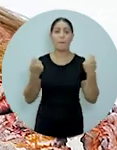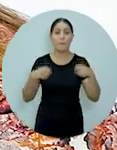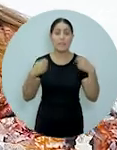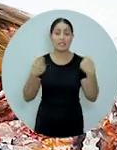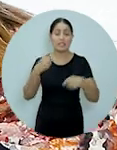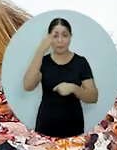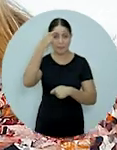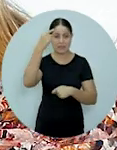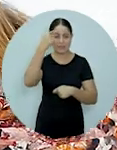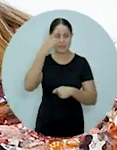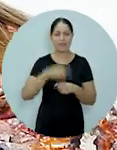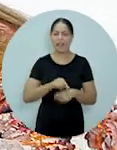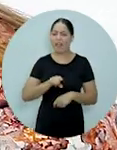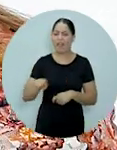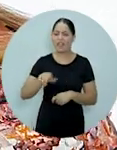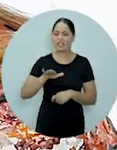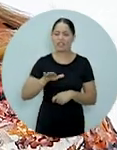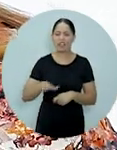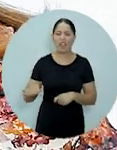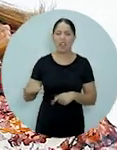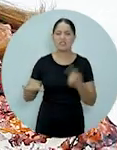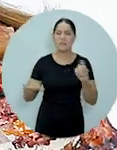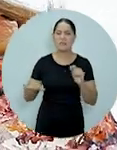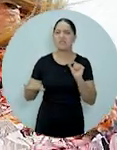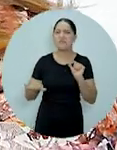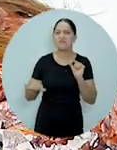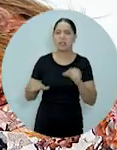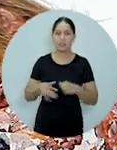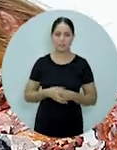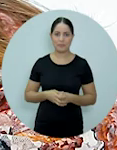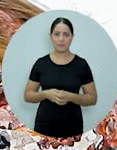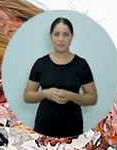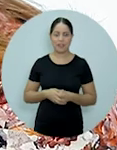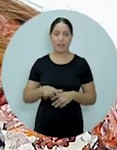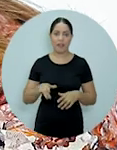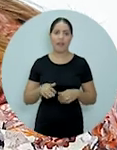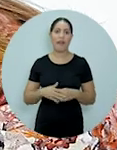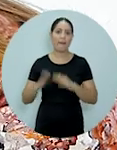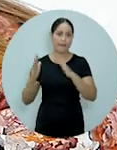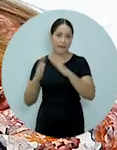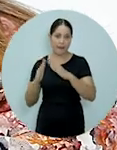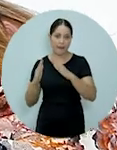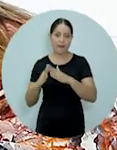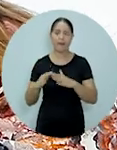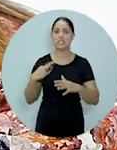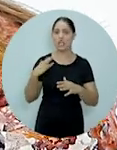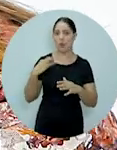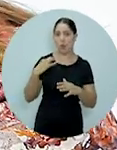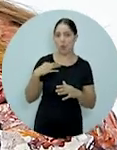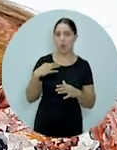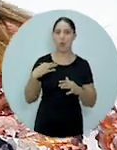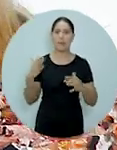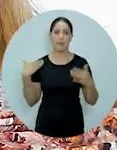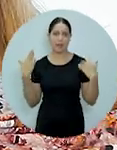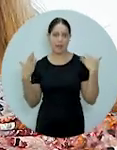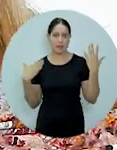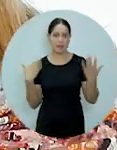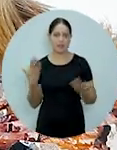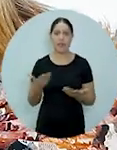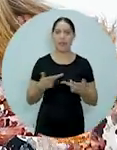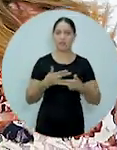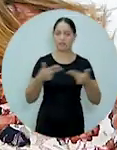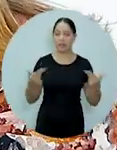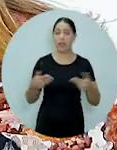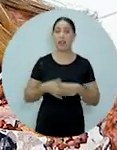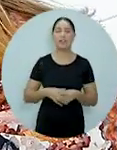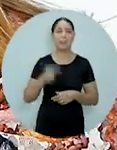que primeiro pensar na necessidade dessa criança, desse adolescente. Qual é a necessidade? A vestimenta, moradia, lazer, educação. Então,